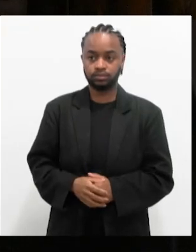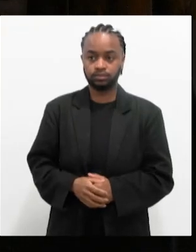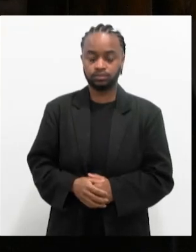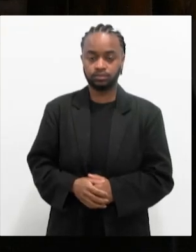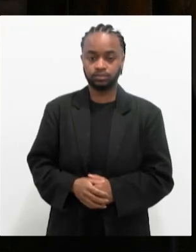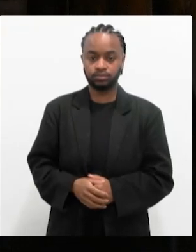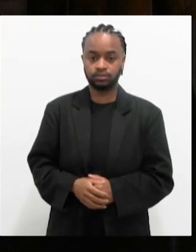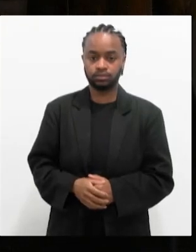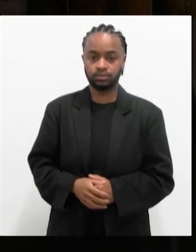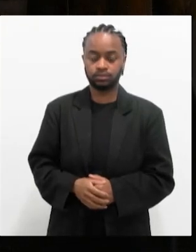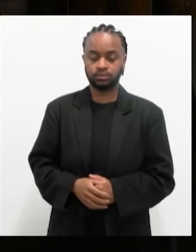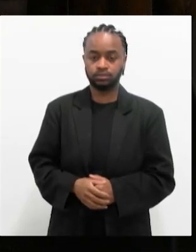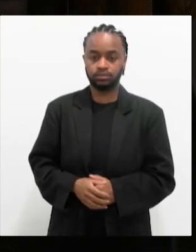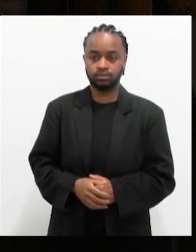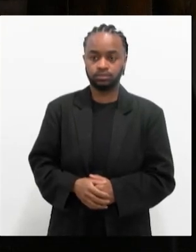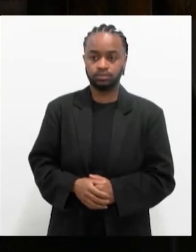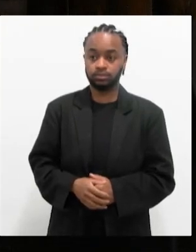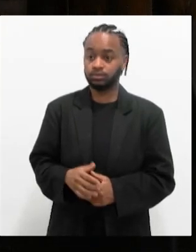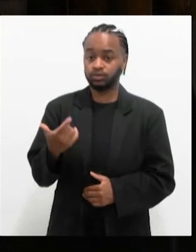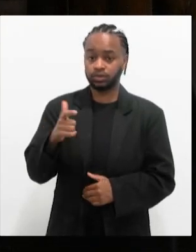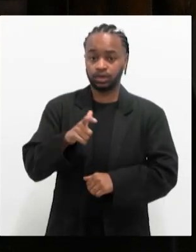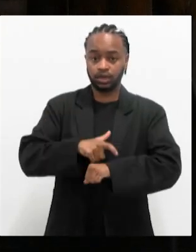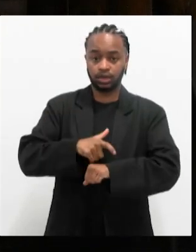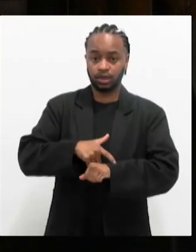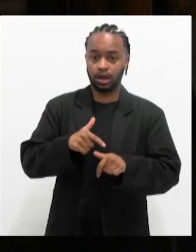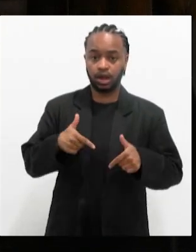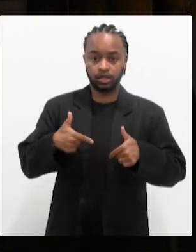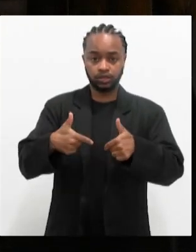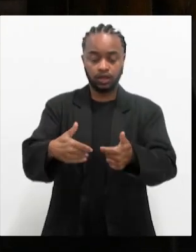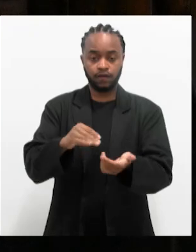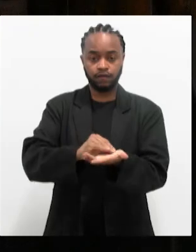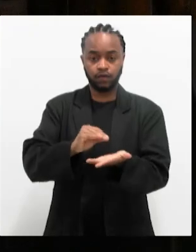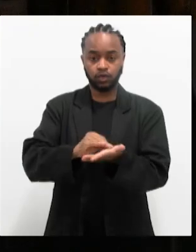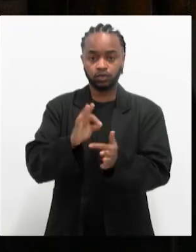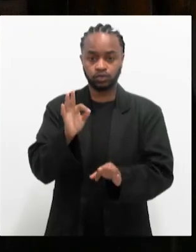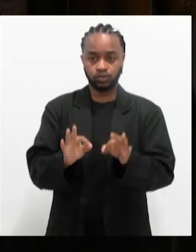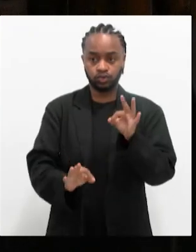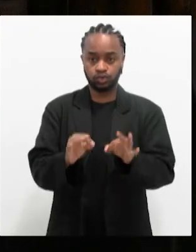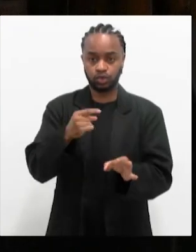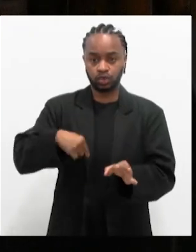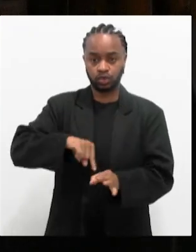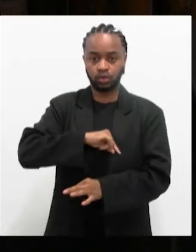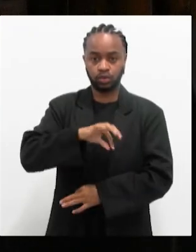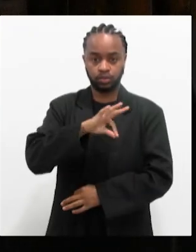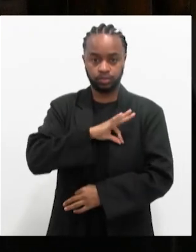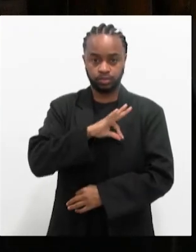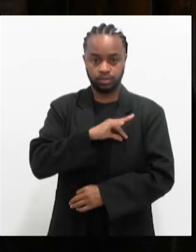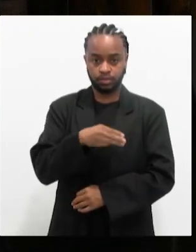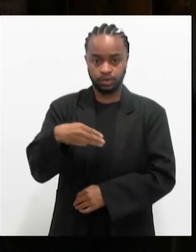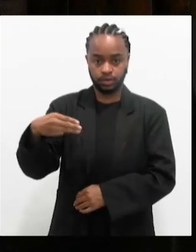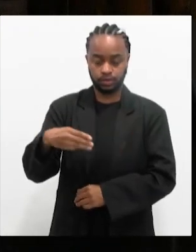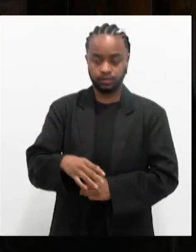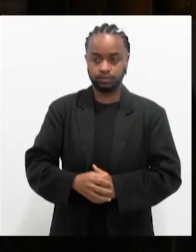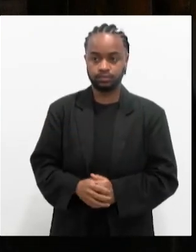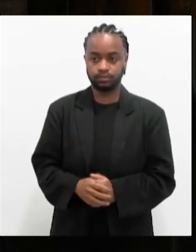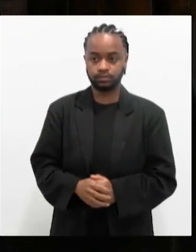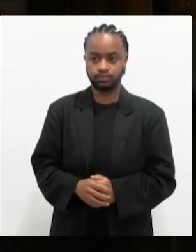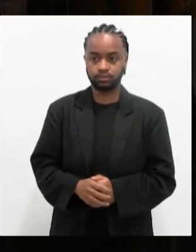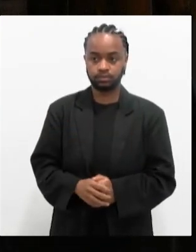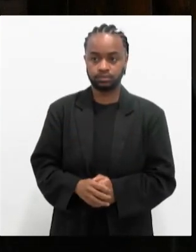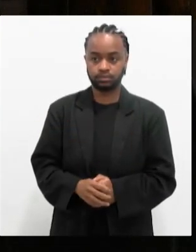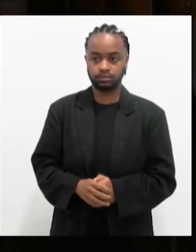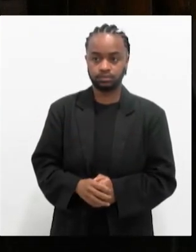Não há mais tempo para cometermos injustiça com os nossos policiais militares.